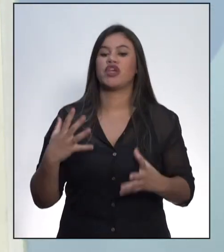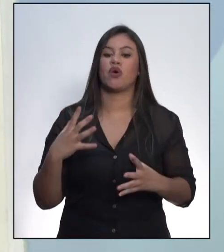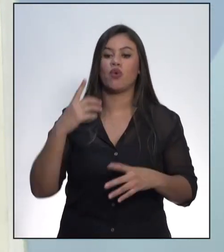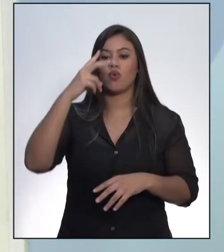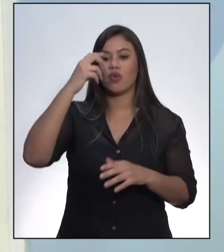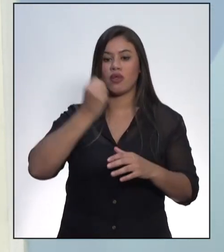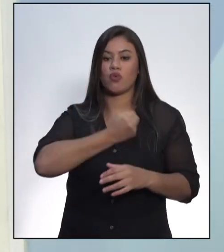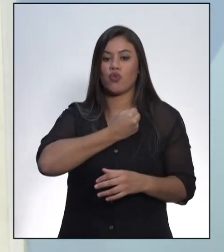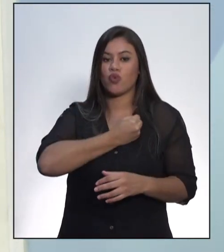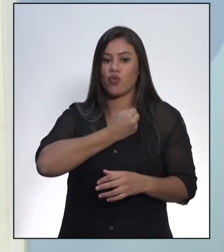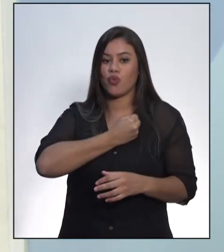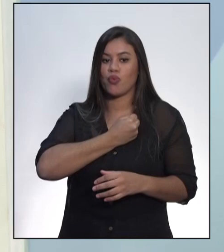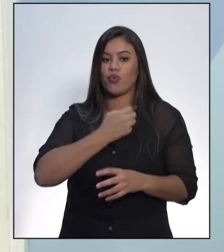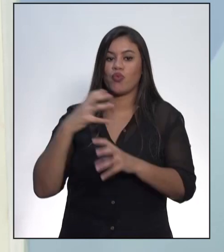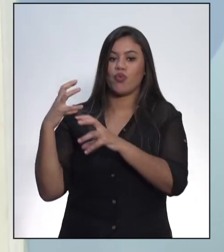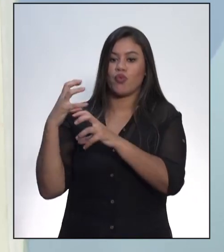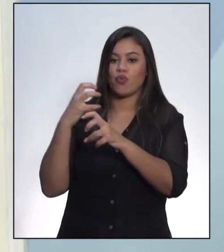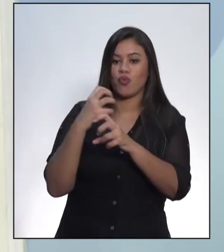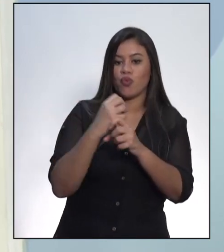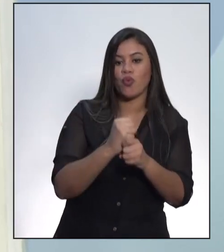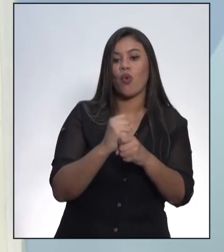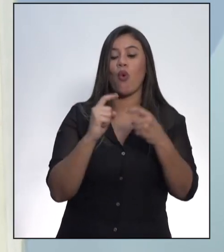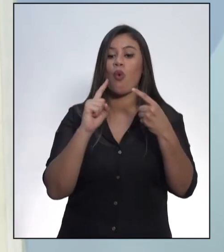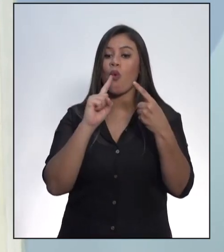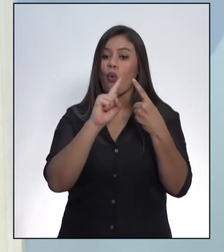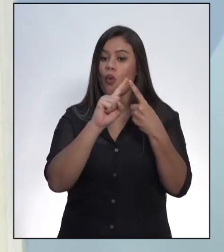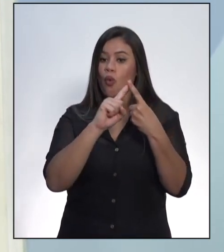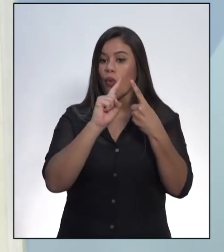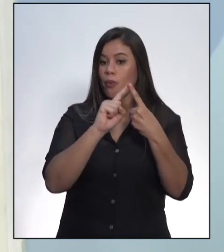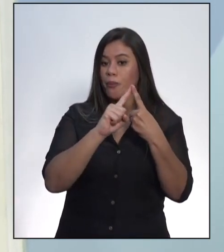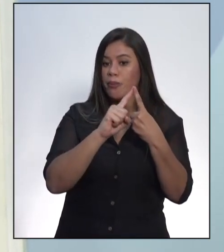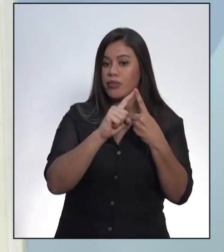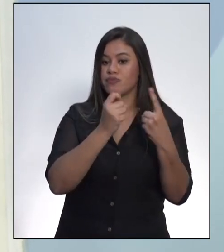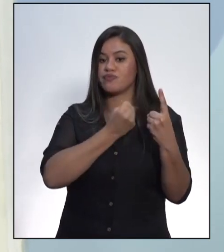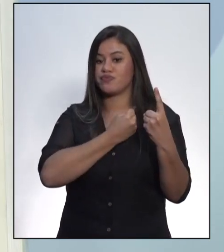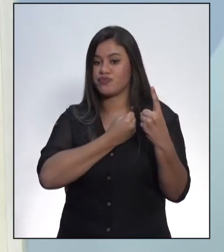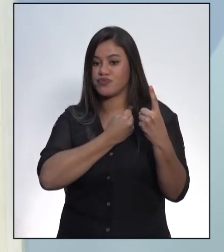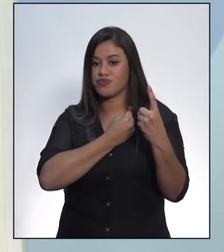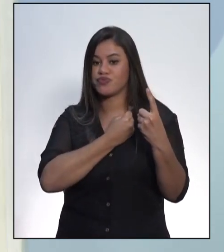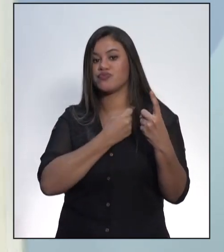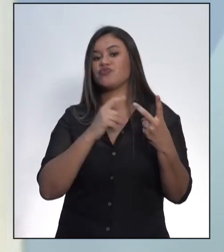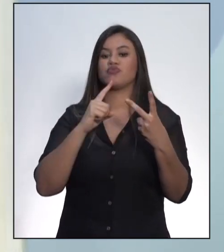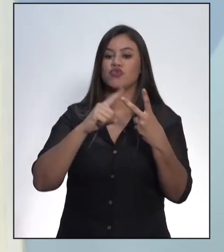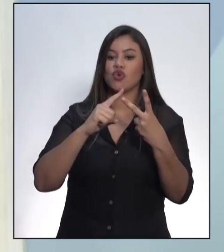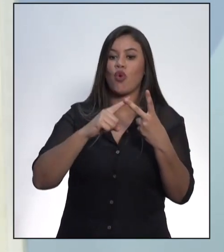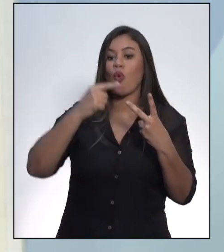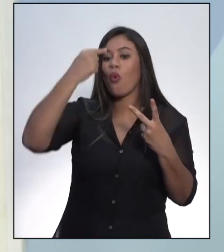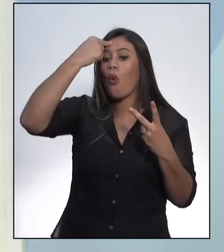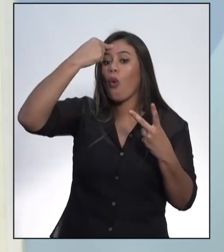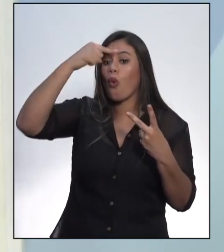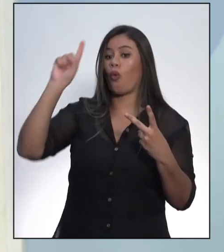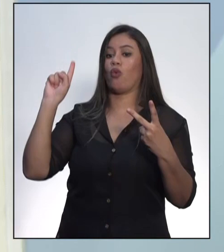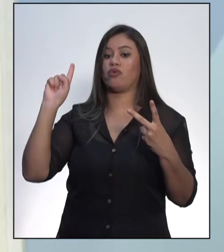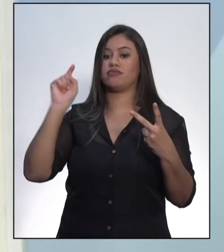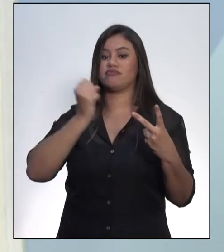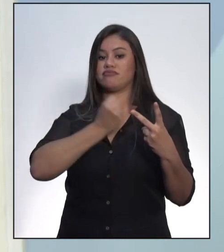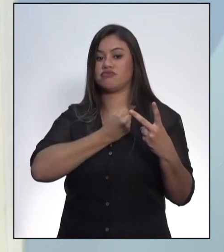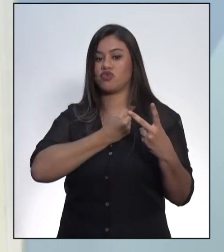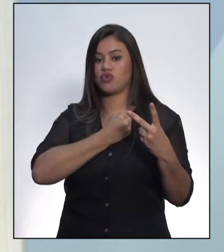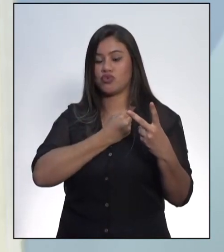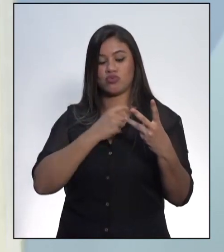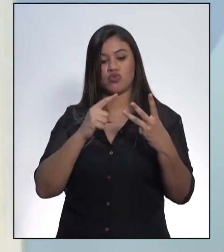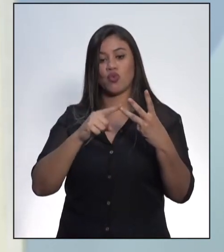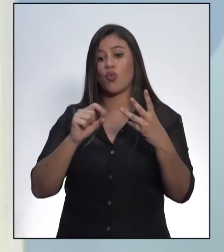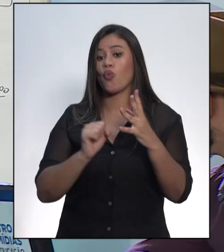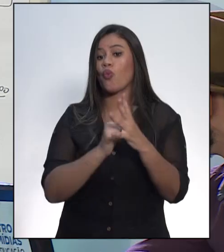meu primeiro termo mais meu último termo vezes a quantidade de termos, ou seja,